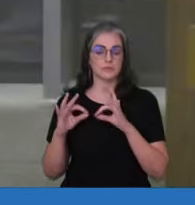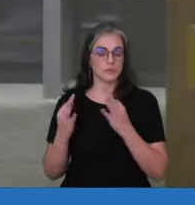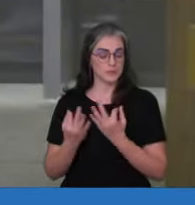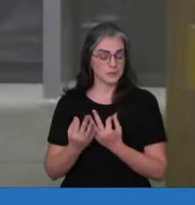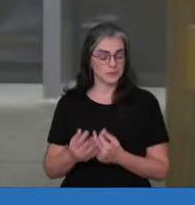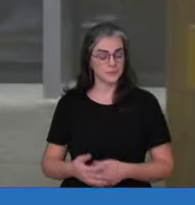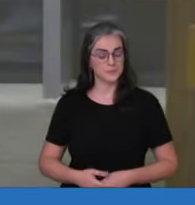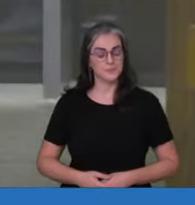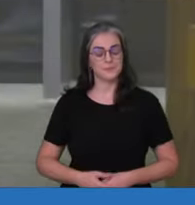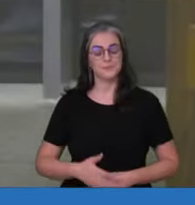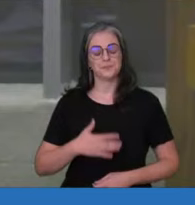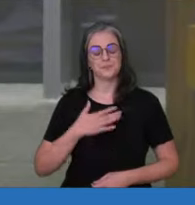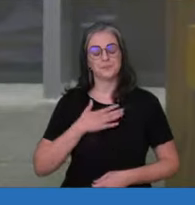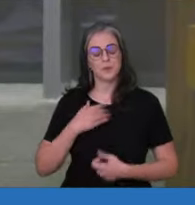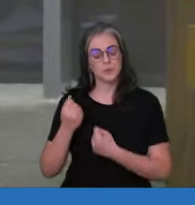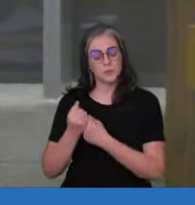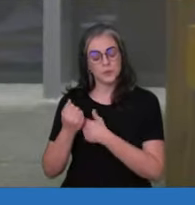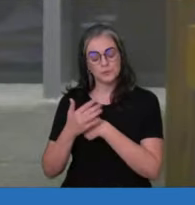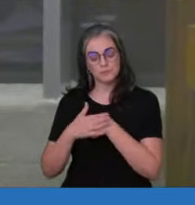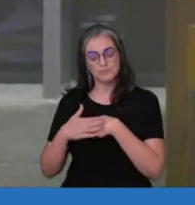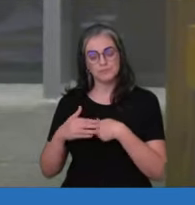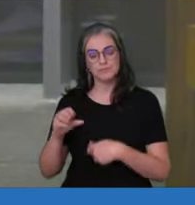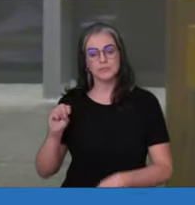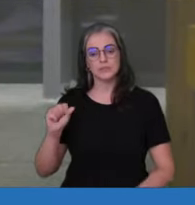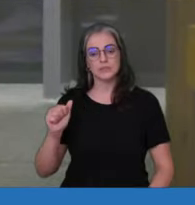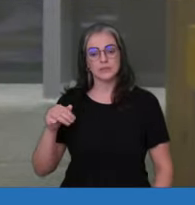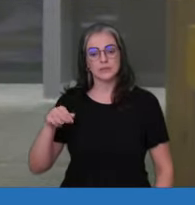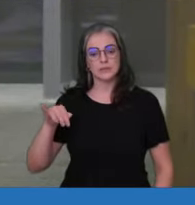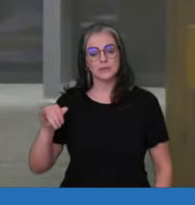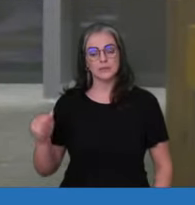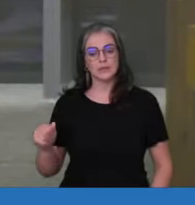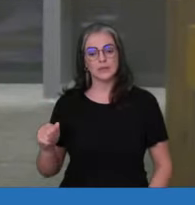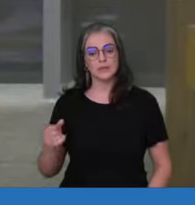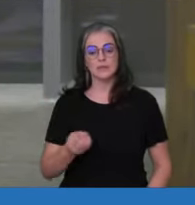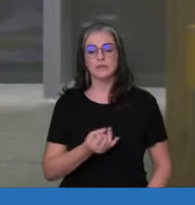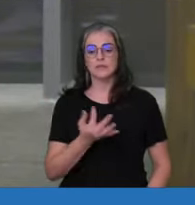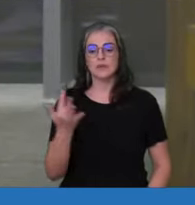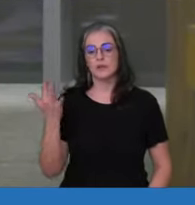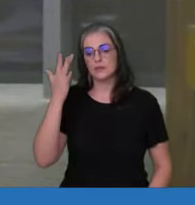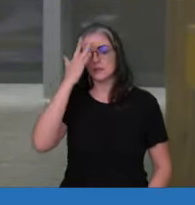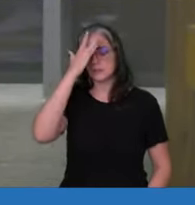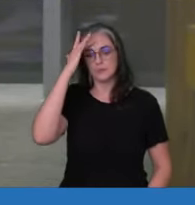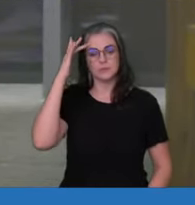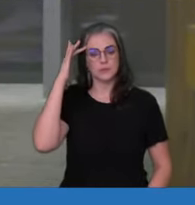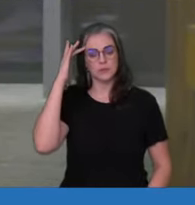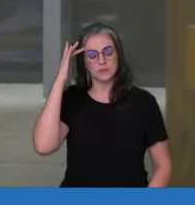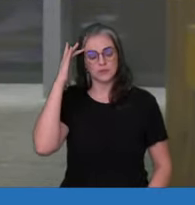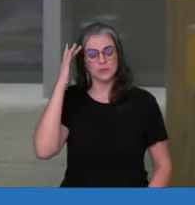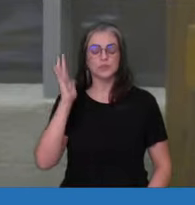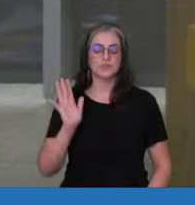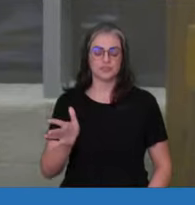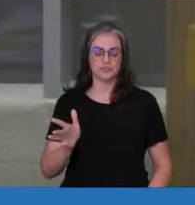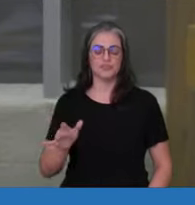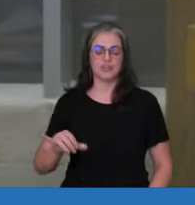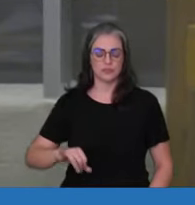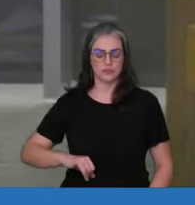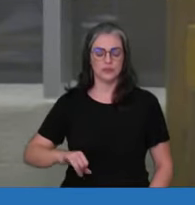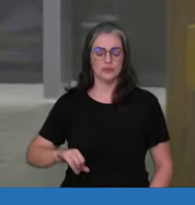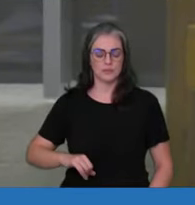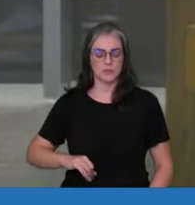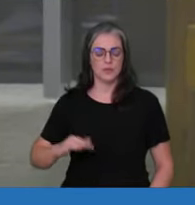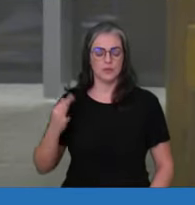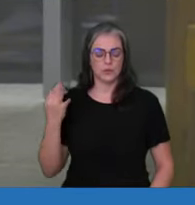Minha solidariedade à Sâmia e a tantas pessoas que vivenciaram esta dor de uma